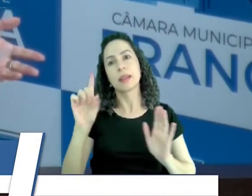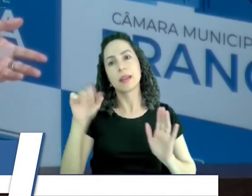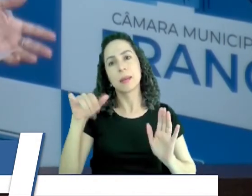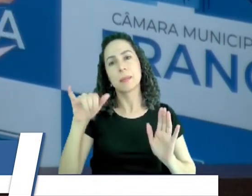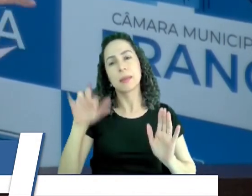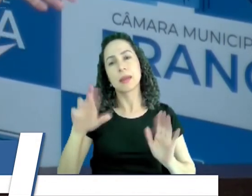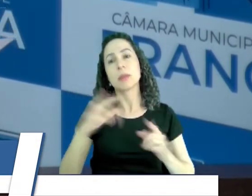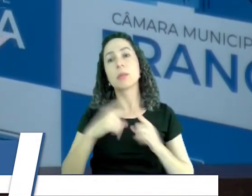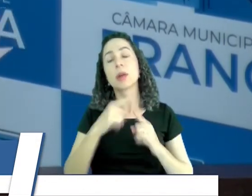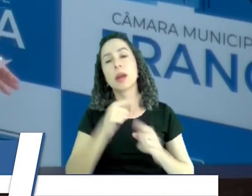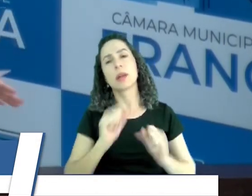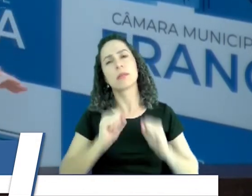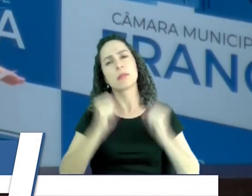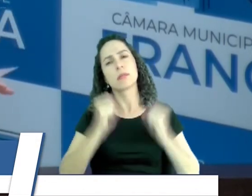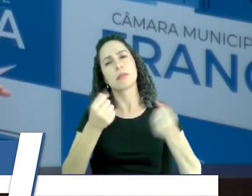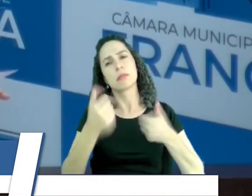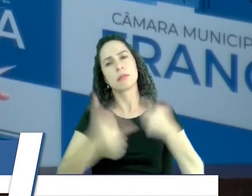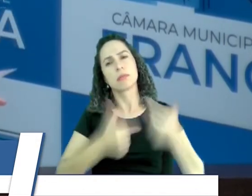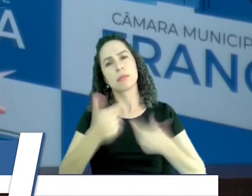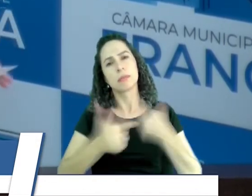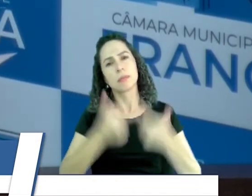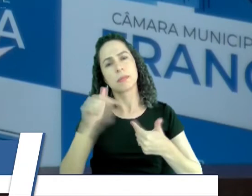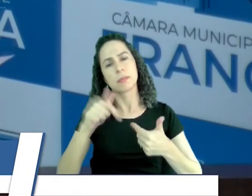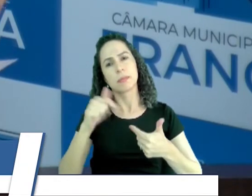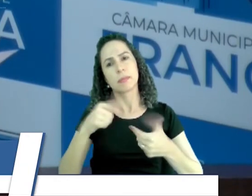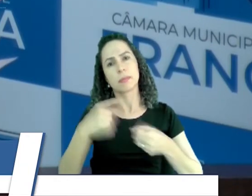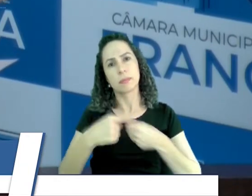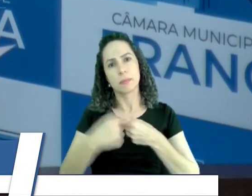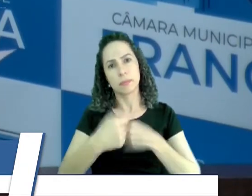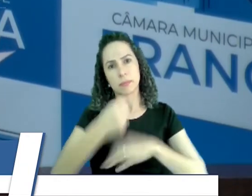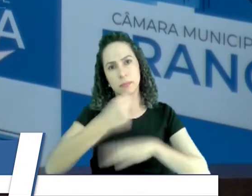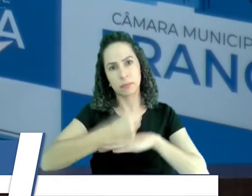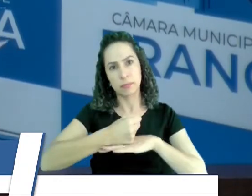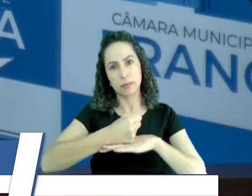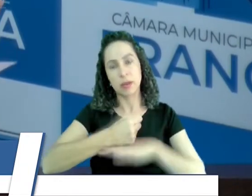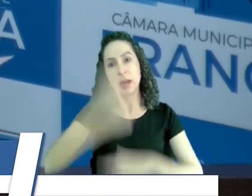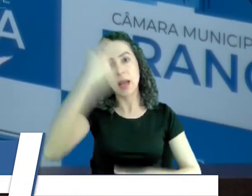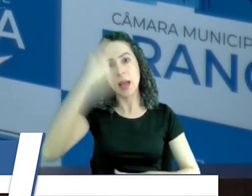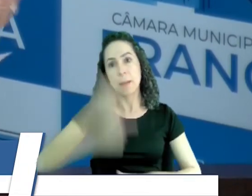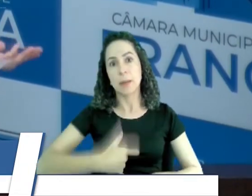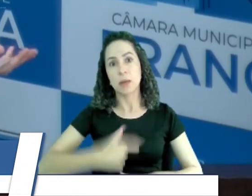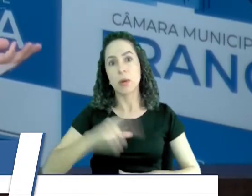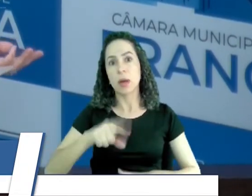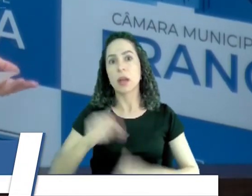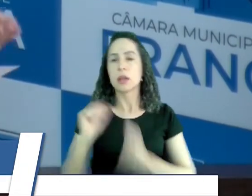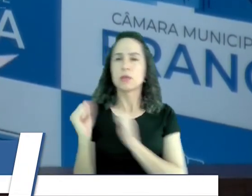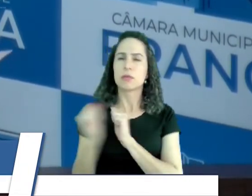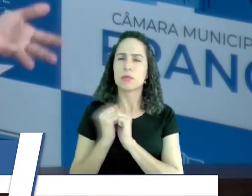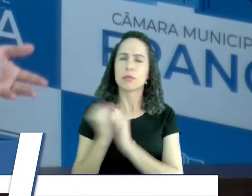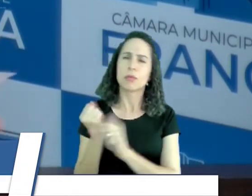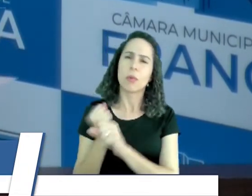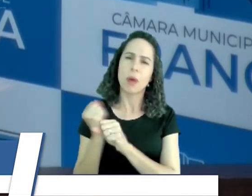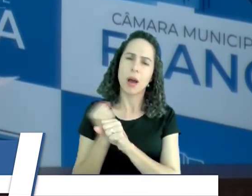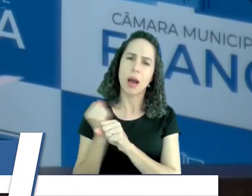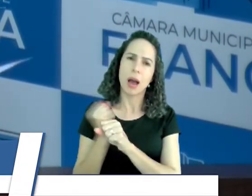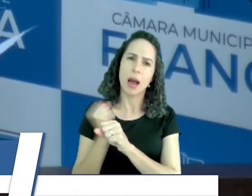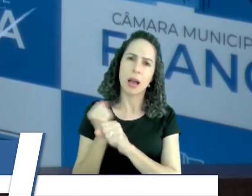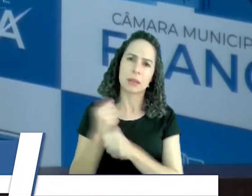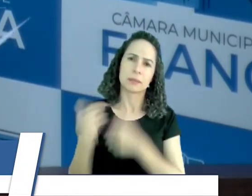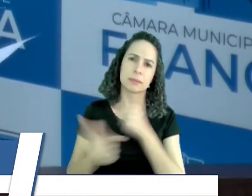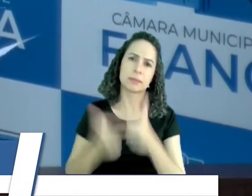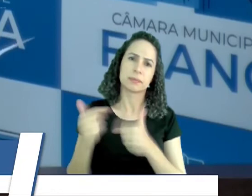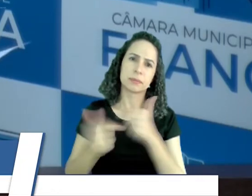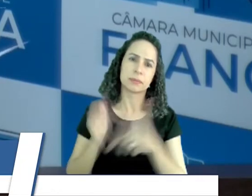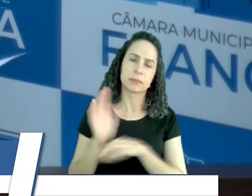dos trabalhos dele prestados à nossa cidade e a pessoa que foi, junto comigo, durante muitos anos, trabalhando em prol do turismo